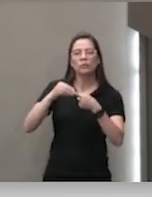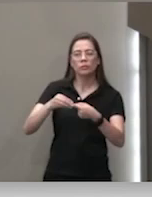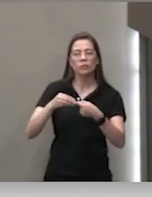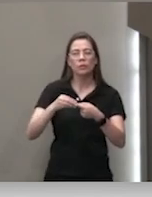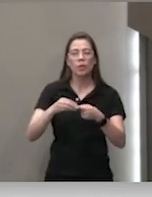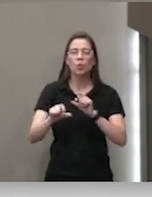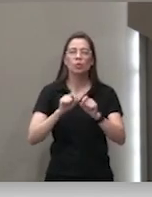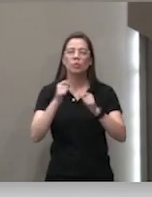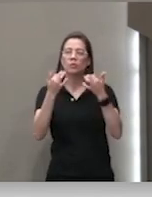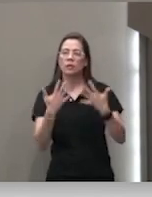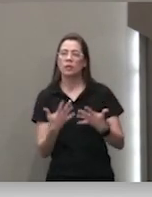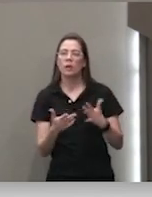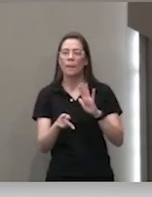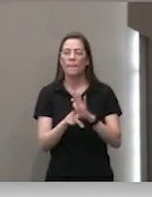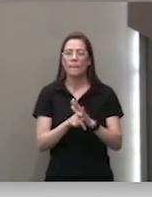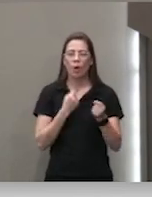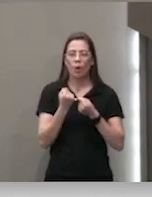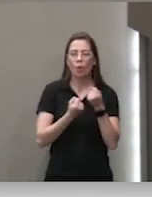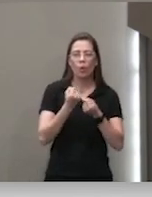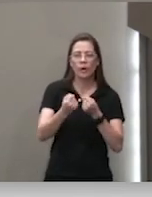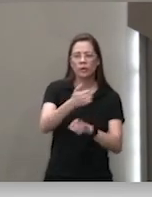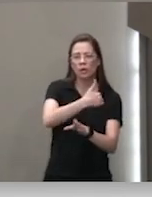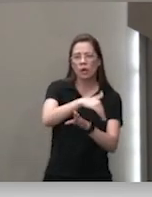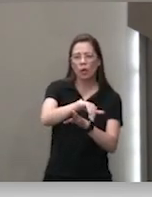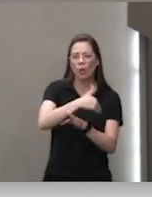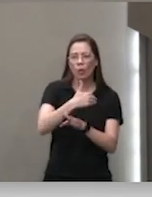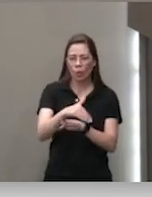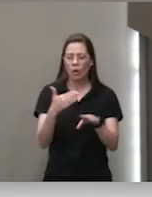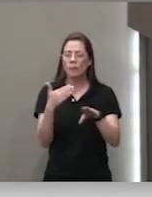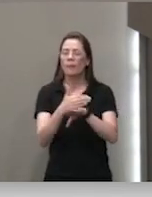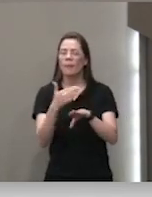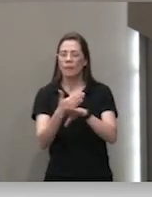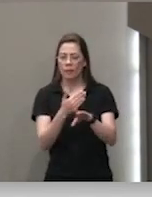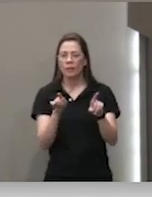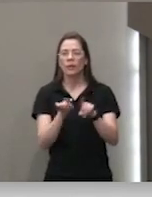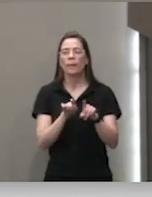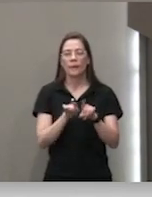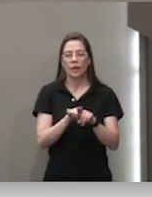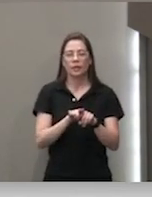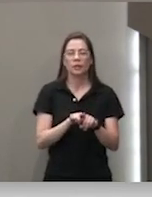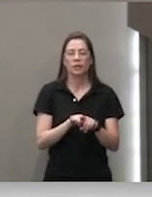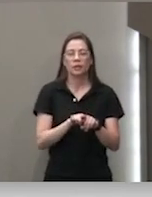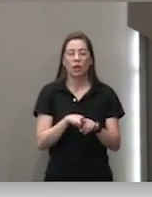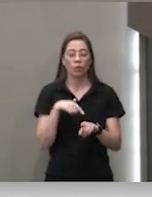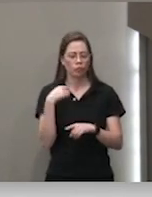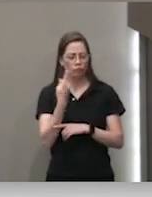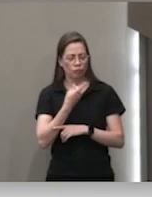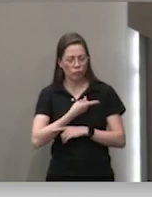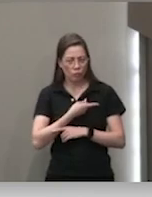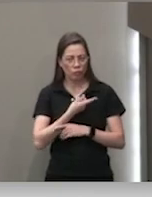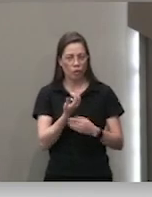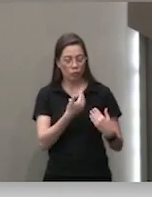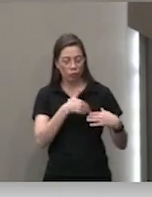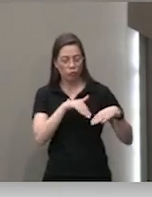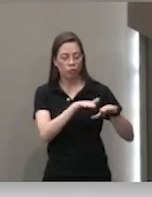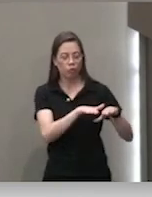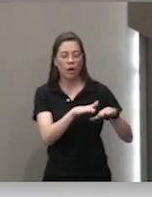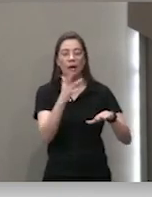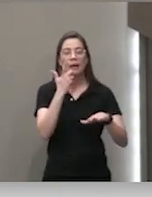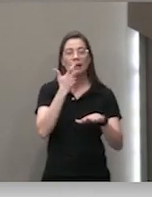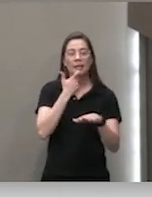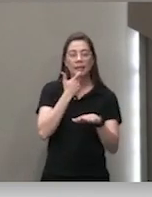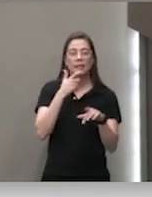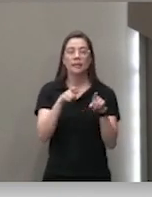diz respeito às corridas de rua, que muitas vezes o senhor participou também. Fomos incisivos em incluir também que as